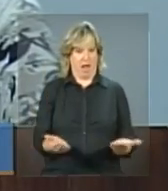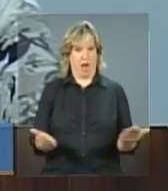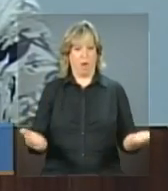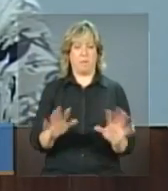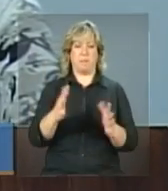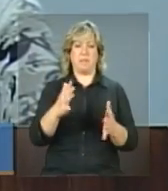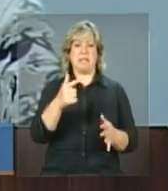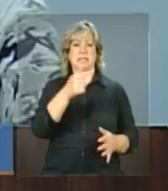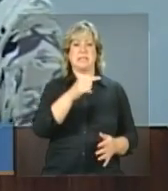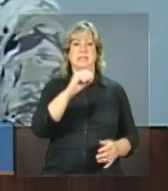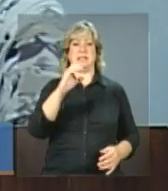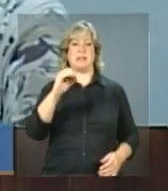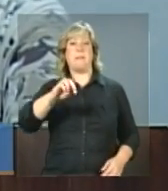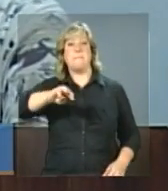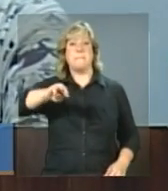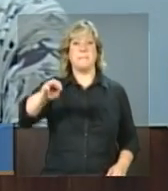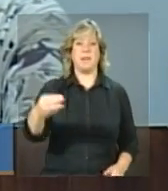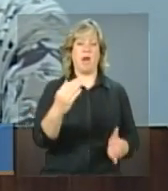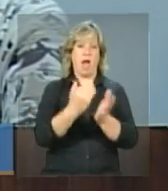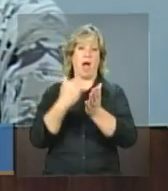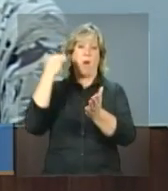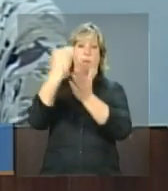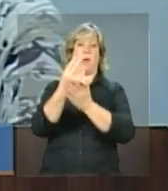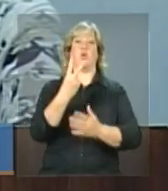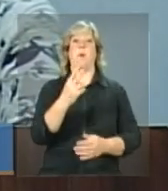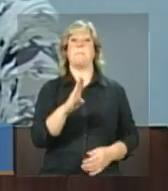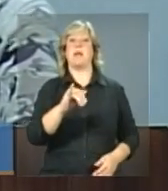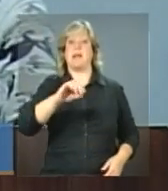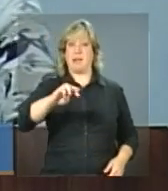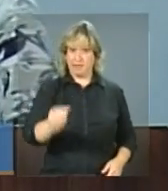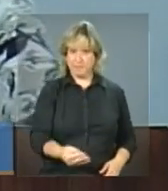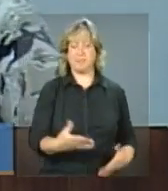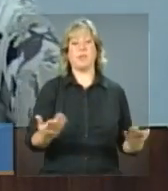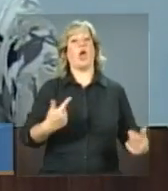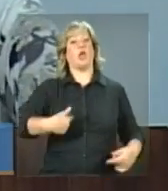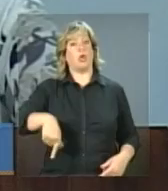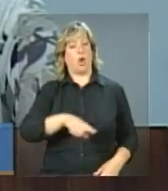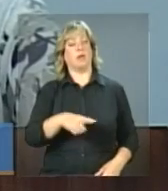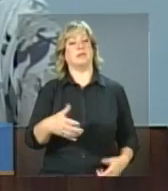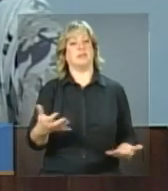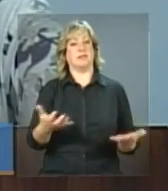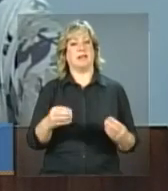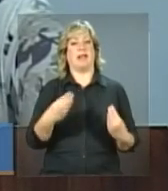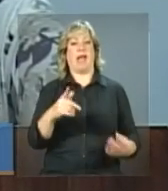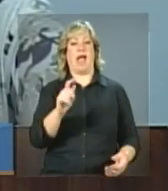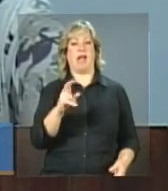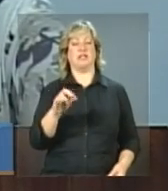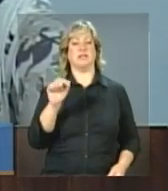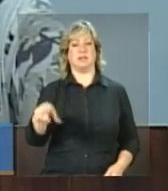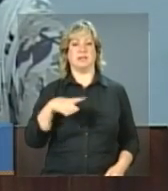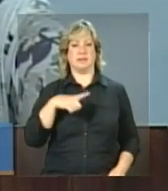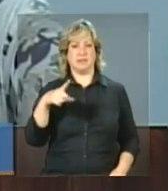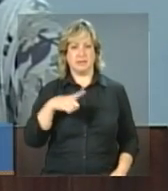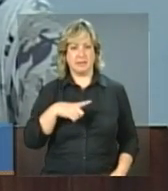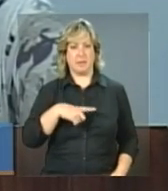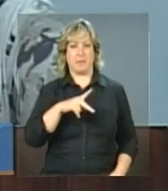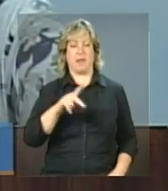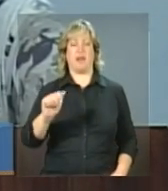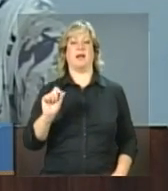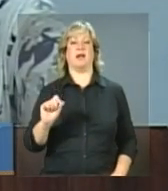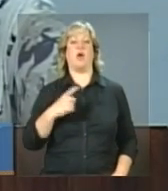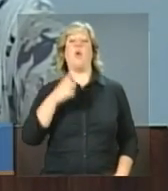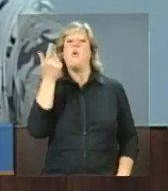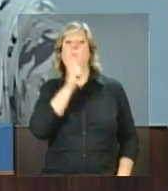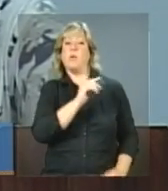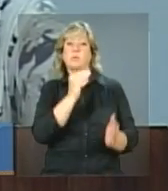torno de 700 milhões, para 2 bilhões. Com isso, nós vamos garantir que o PA consiga atingir,